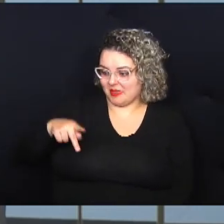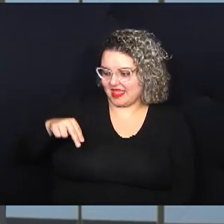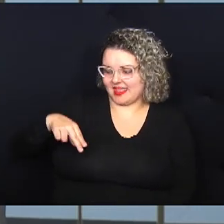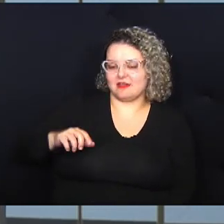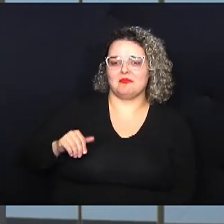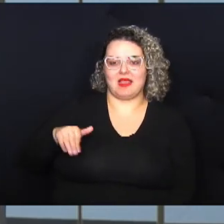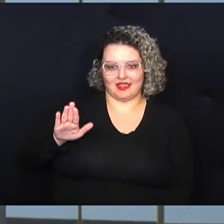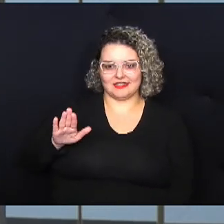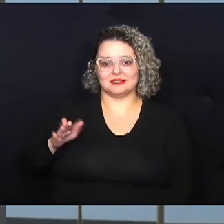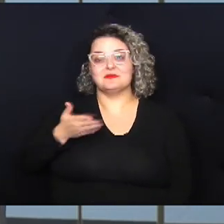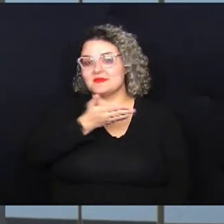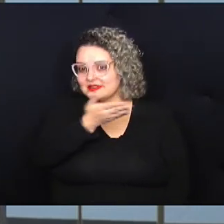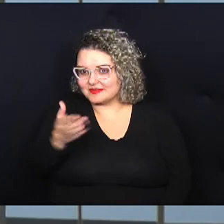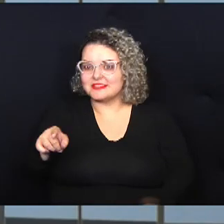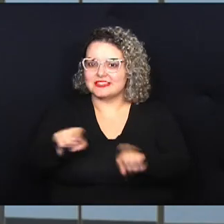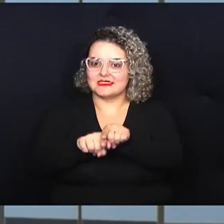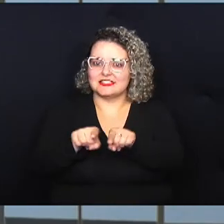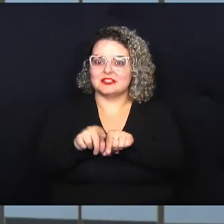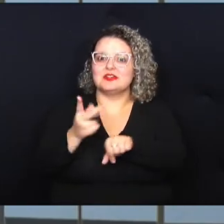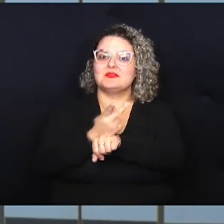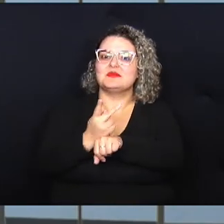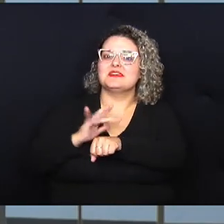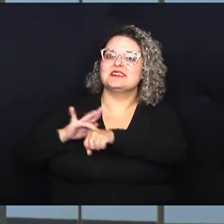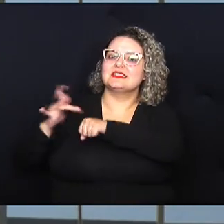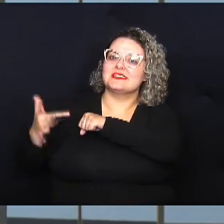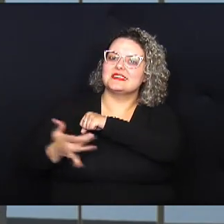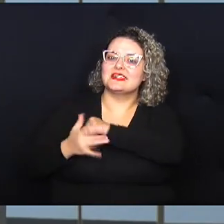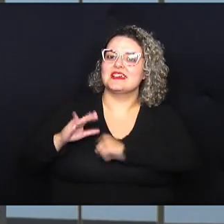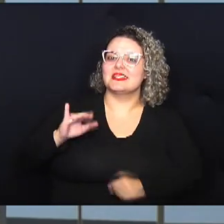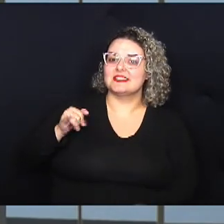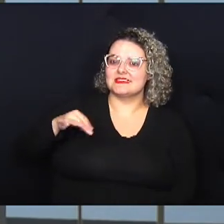Para vocês que estão em casa também, busquem nas minhas redes, que é